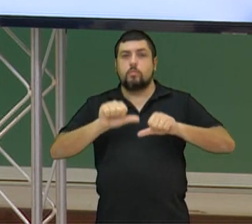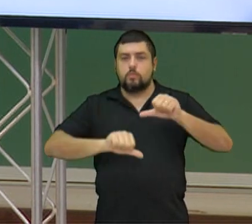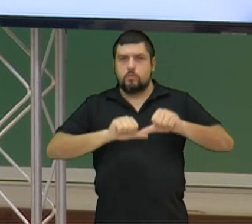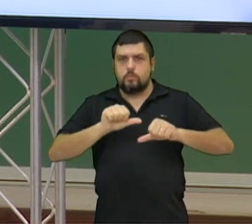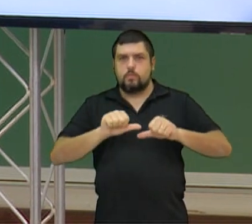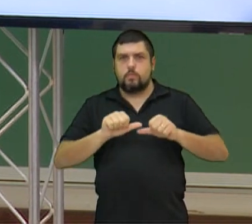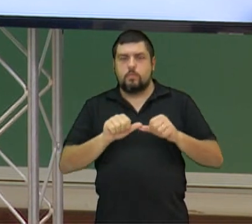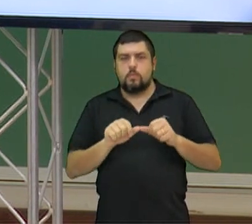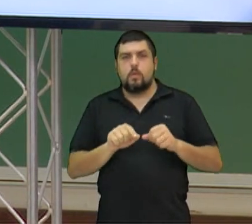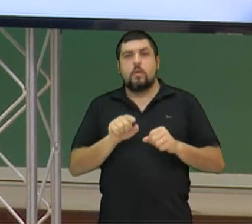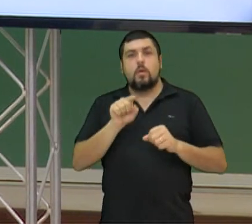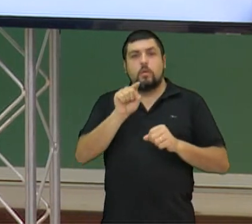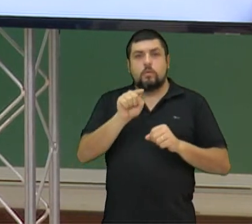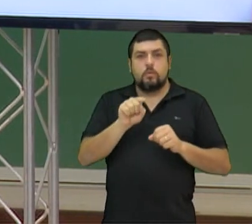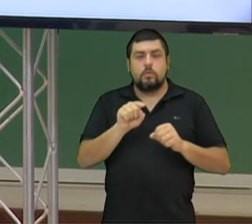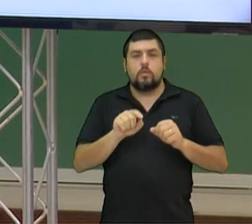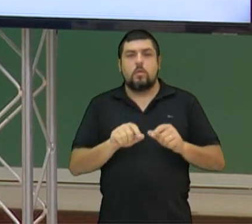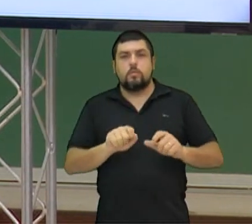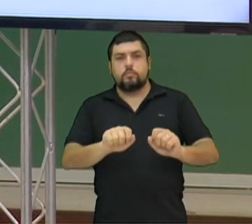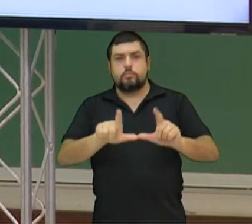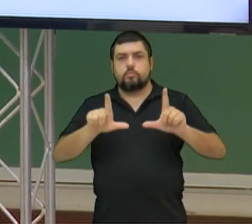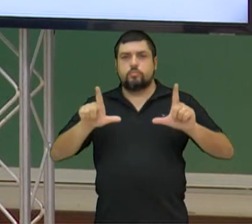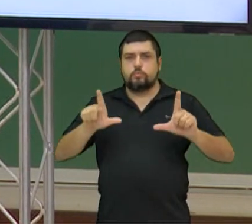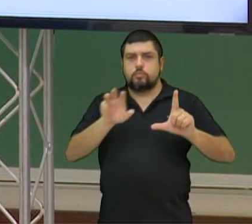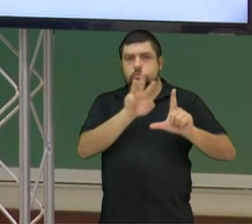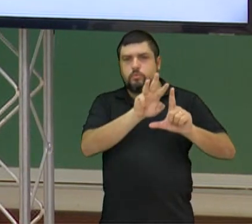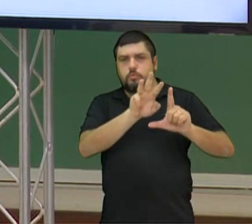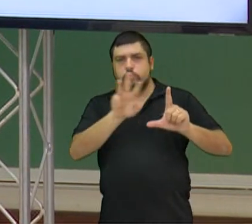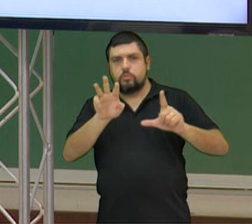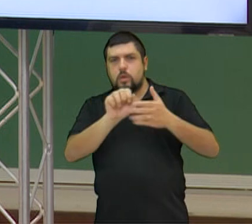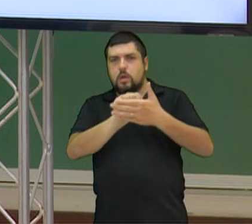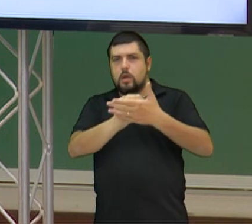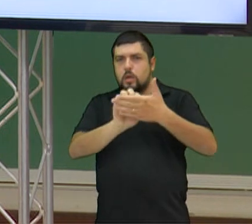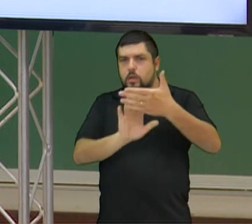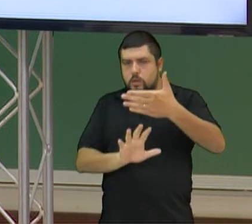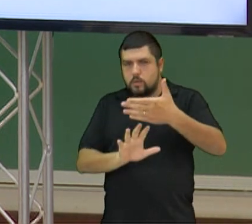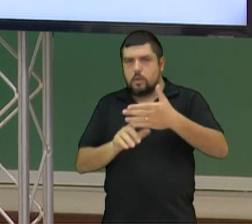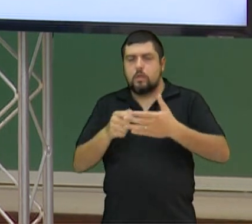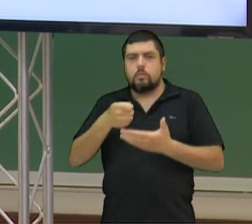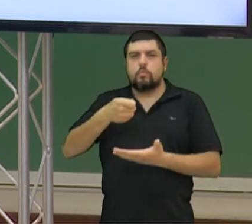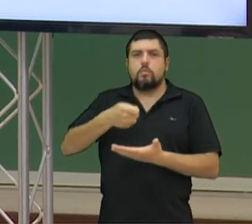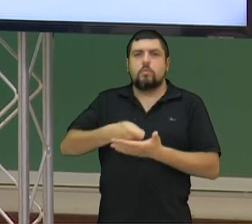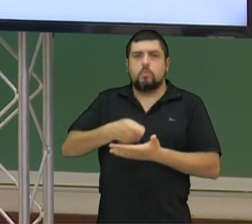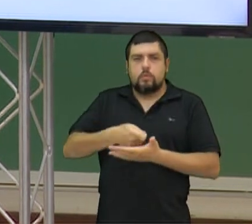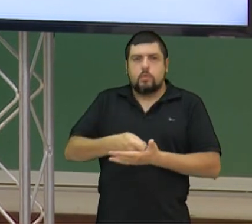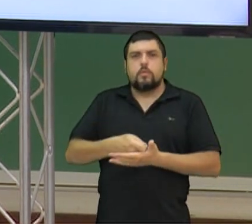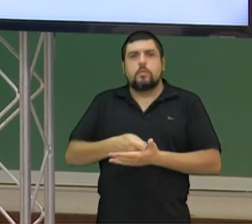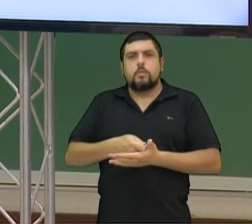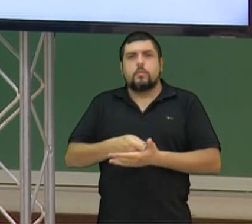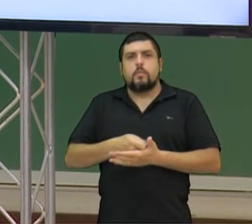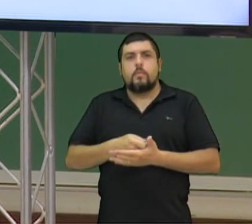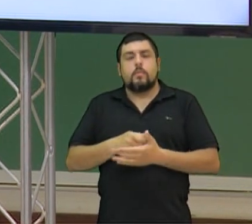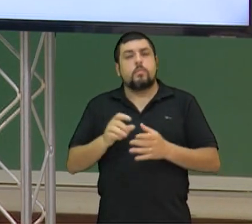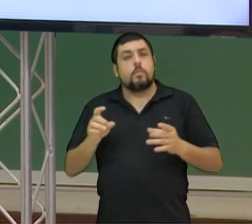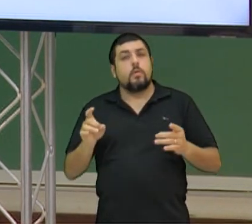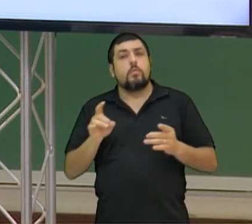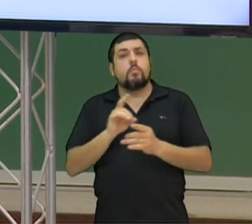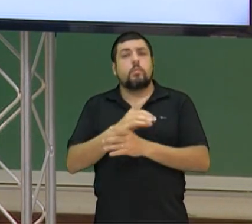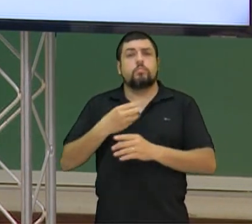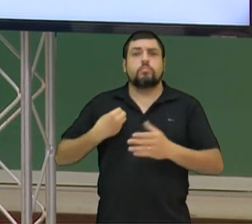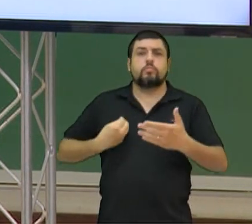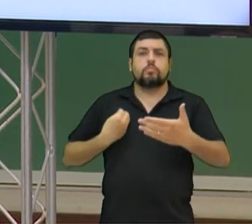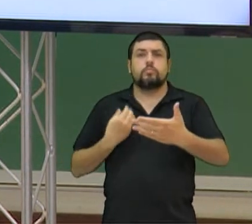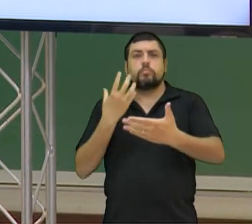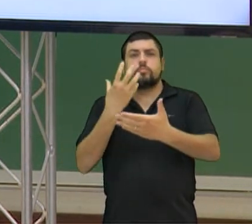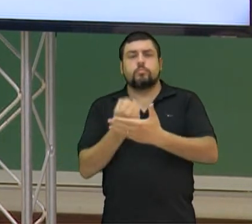no link da atividade número 1, que essa atividade é obrigatória, certo? E pronto, a sua presença está garantida.